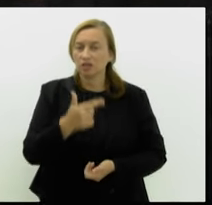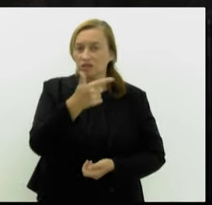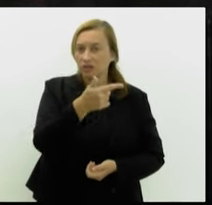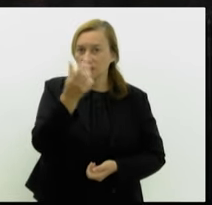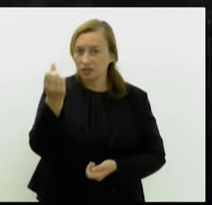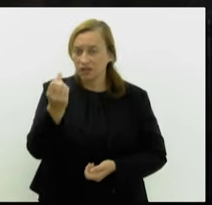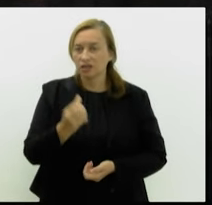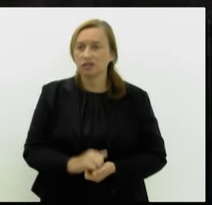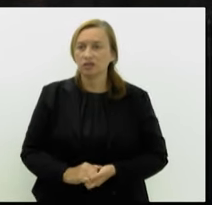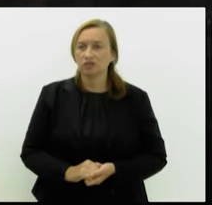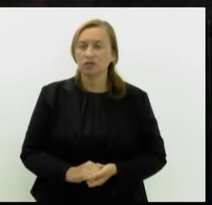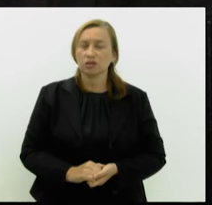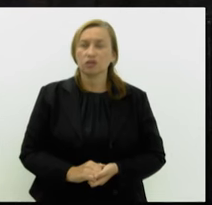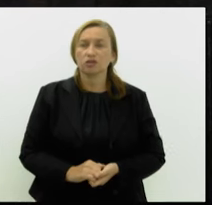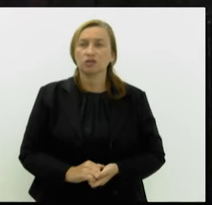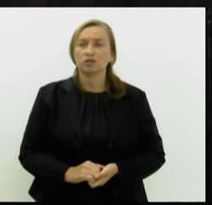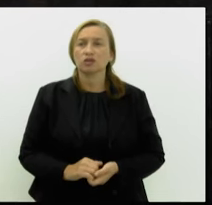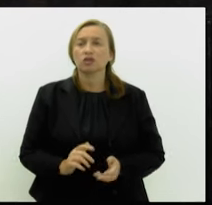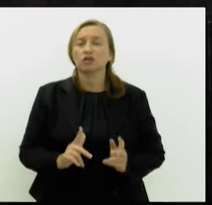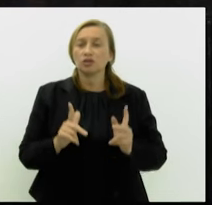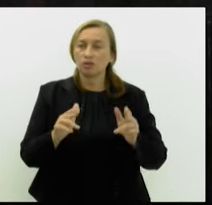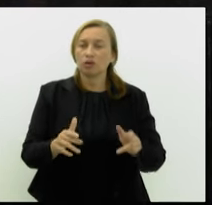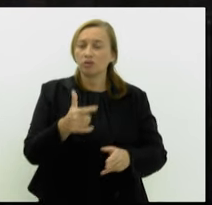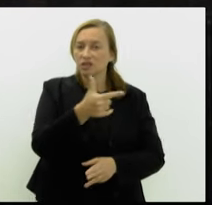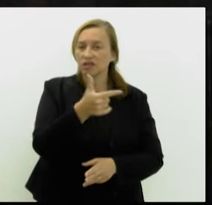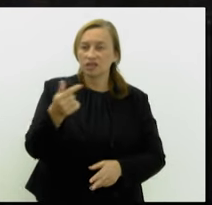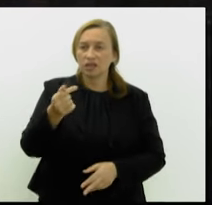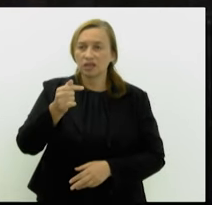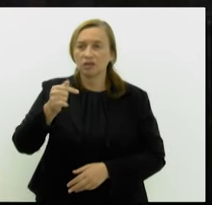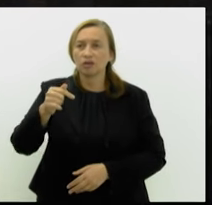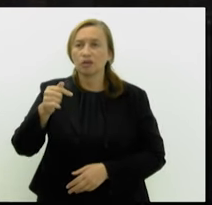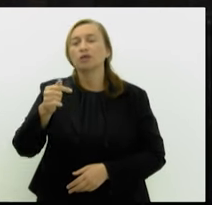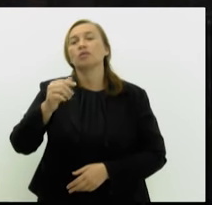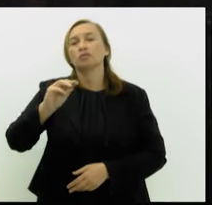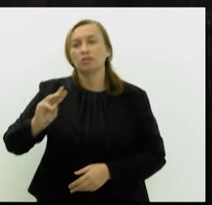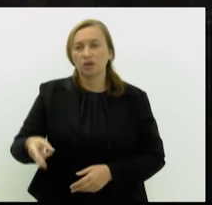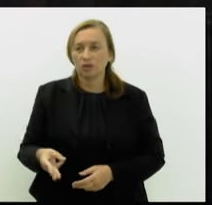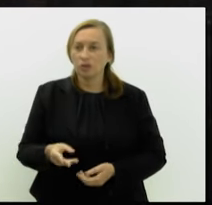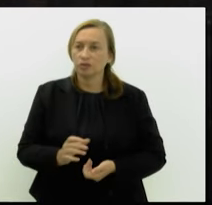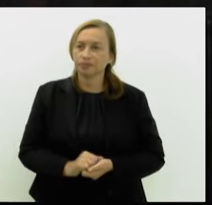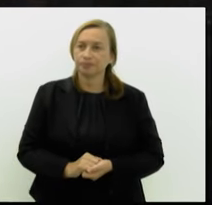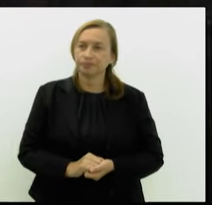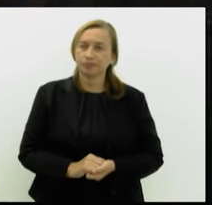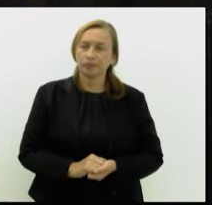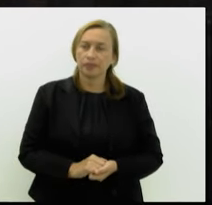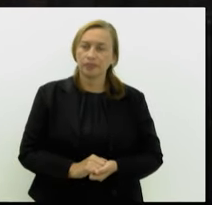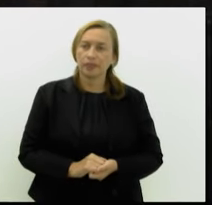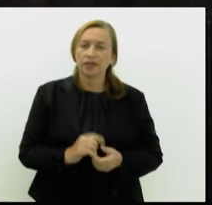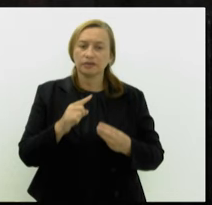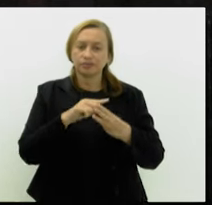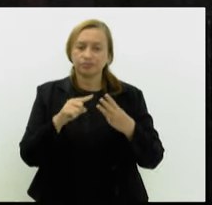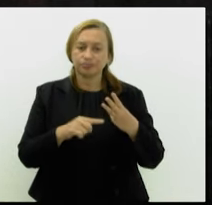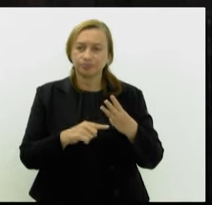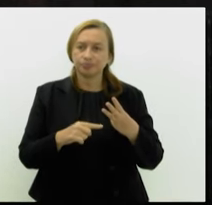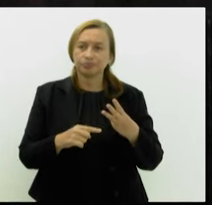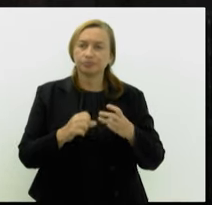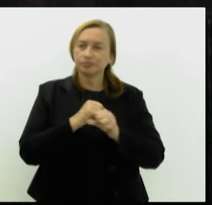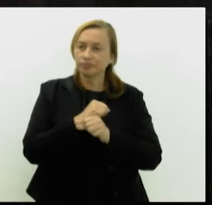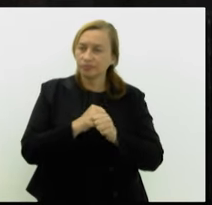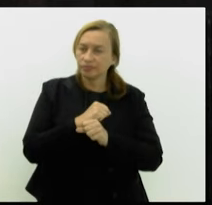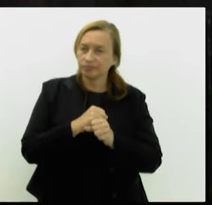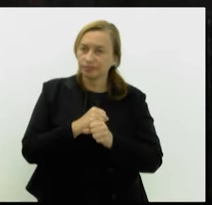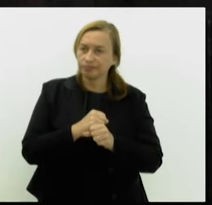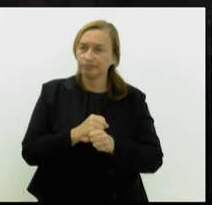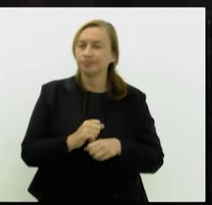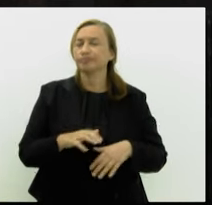26, os mesmos 17 milhões. As projeções dos três próximos anos estão aqui, como